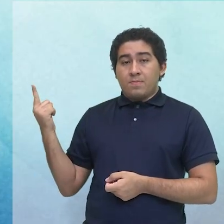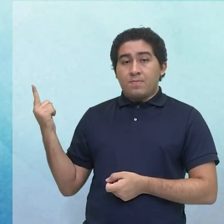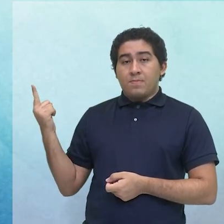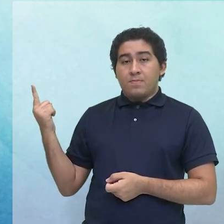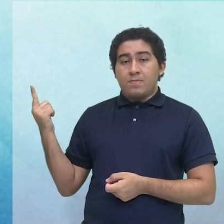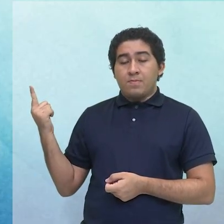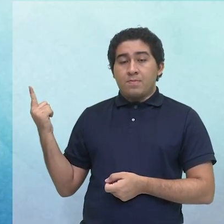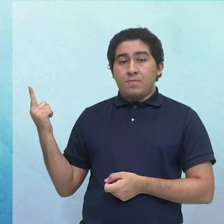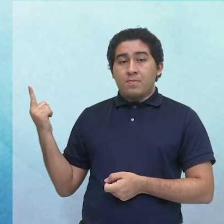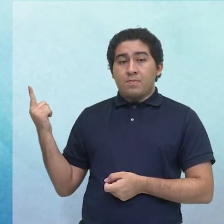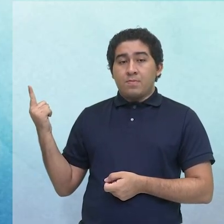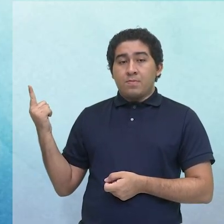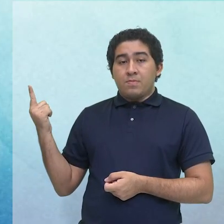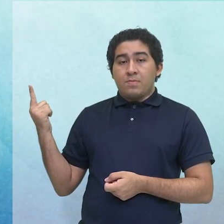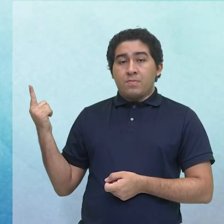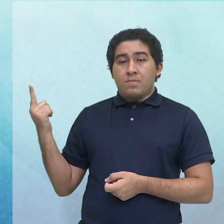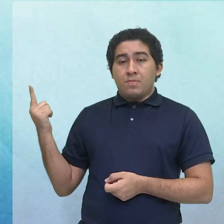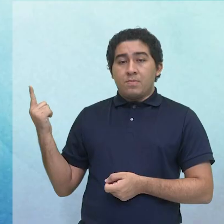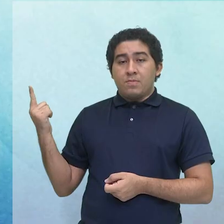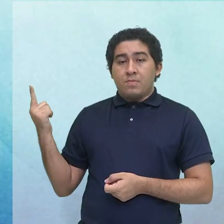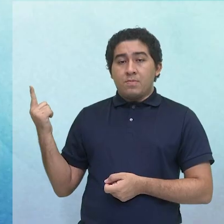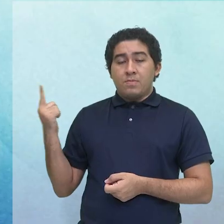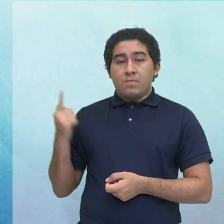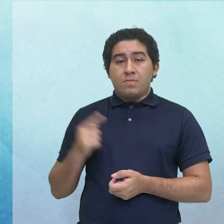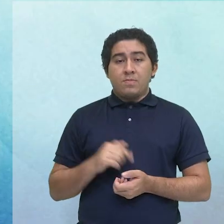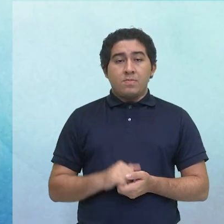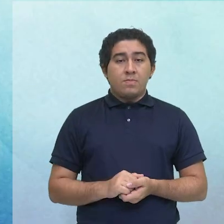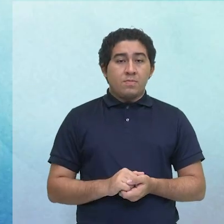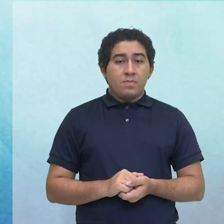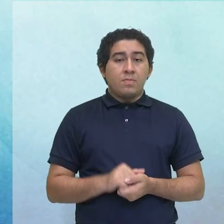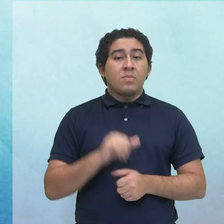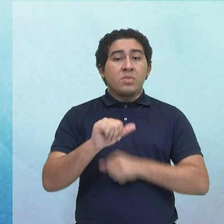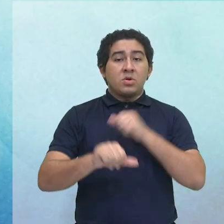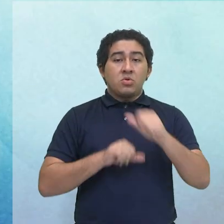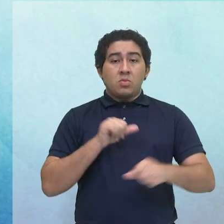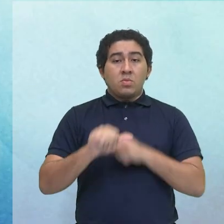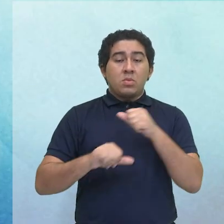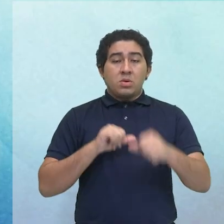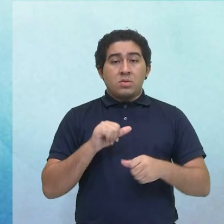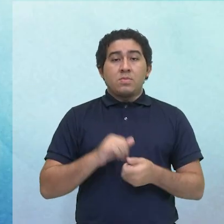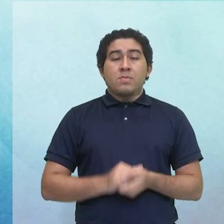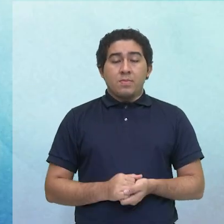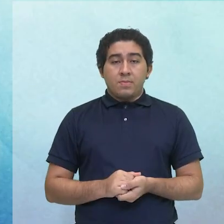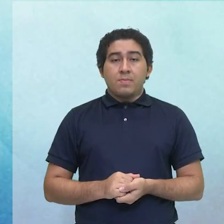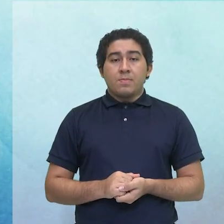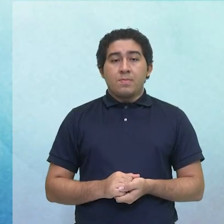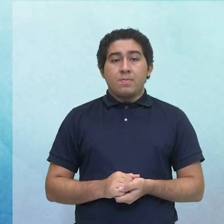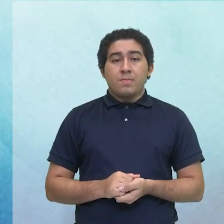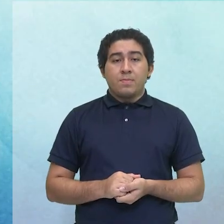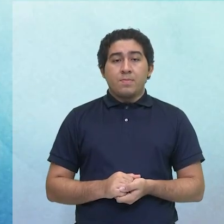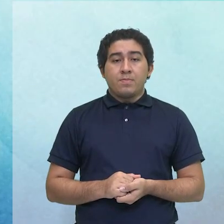Próximo verbo, close. A mudança foi para closed.